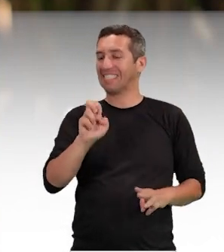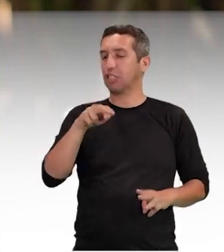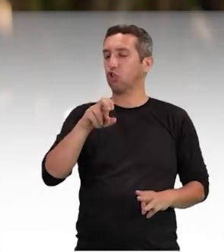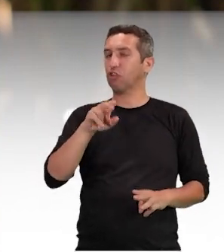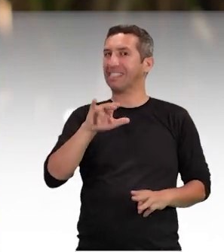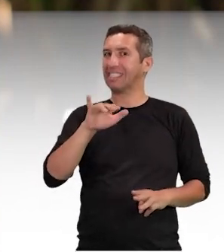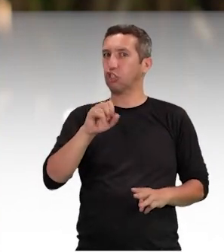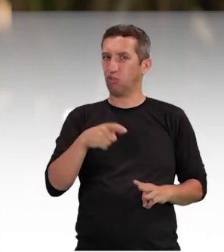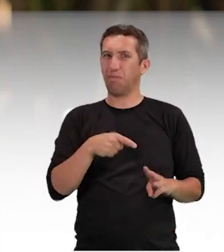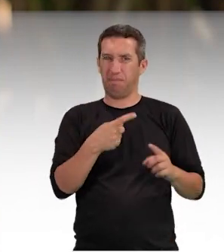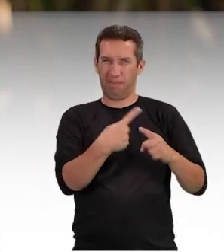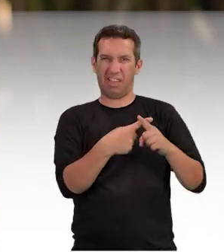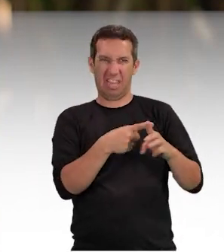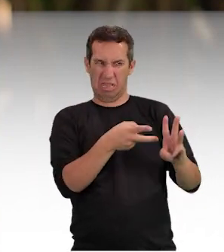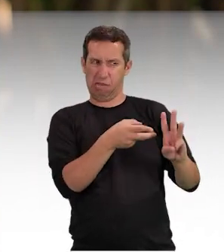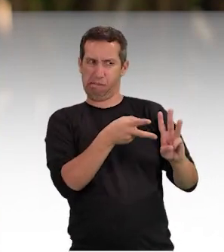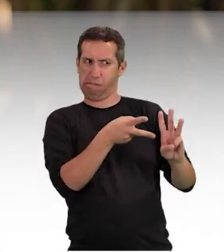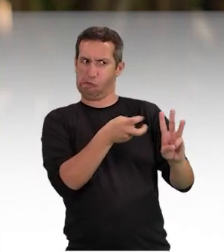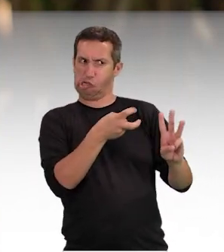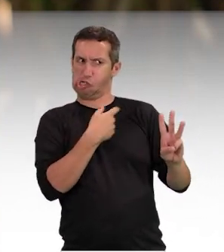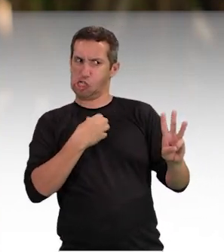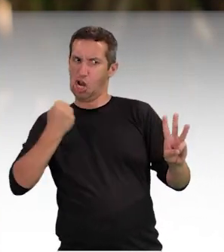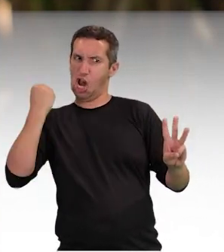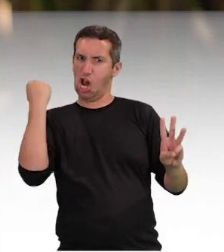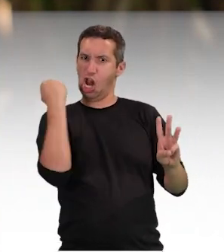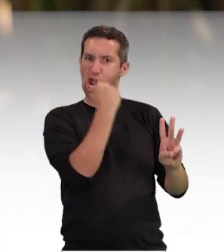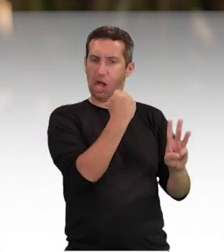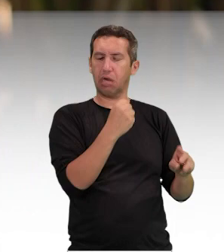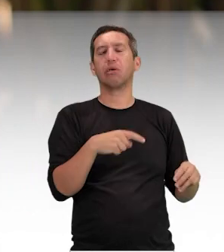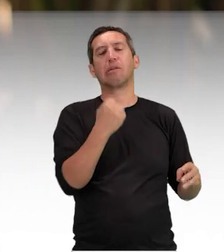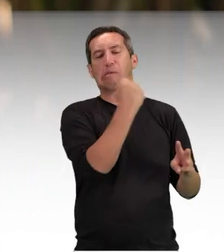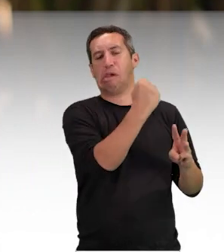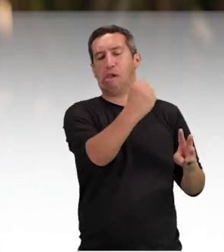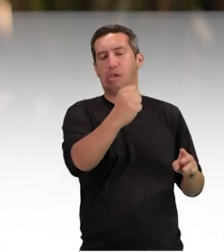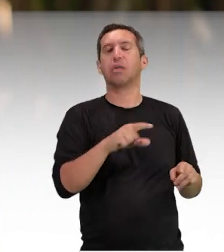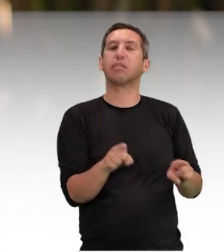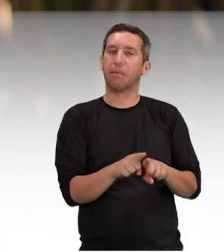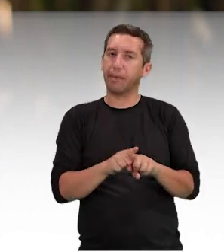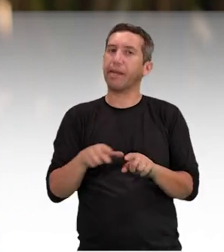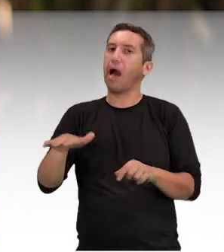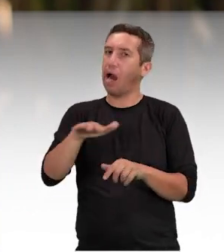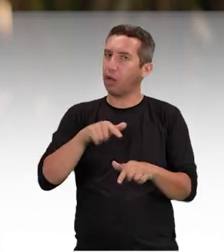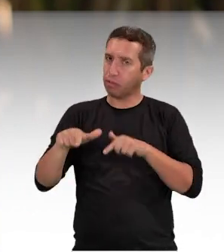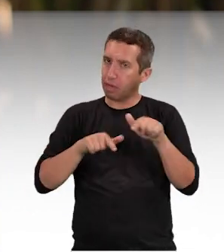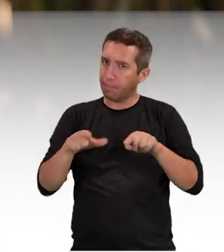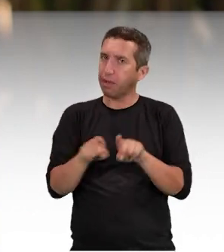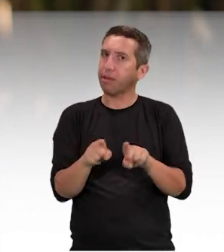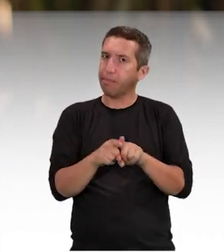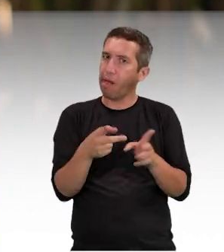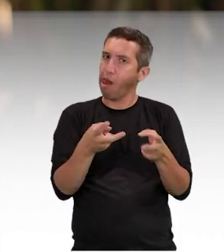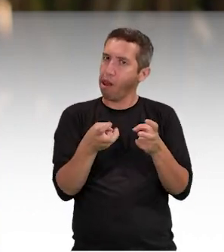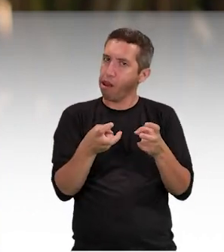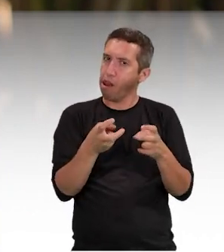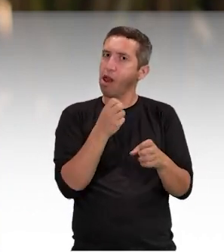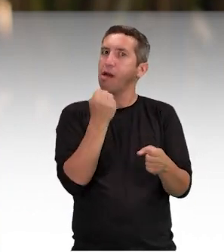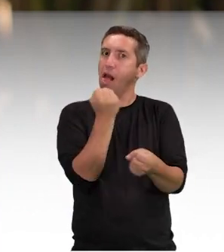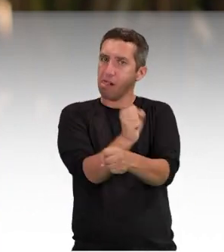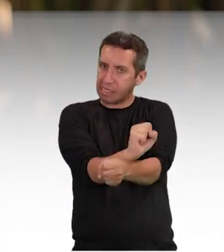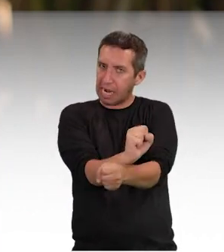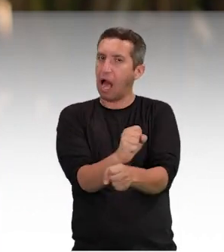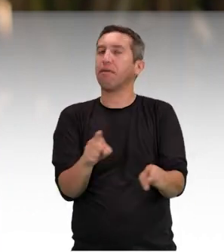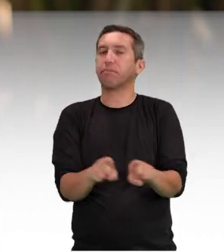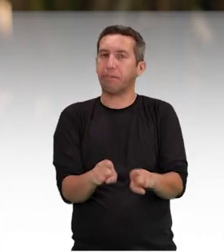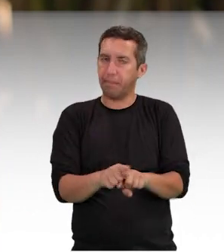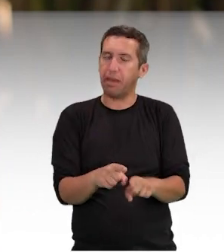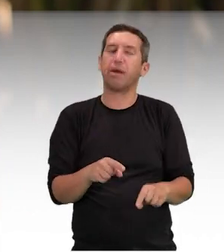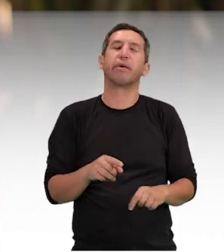E também você tem questões no âmbito trabalhista também, né, que vão ser cuidadas por outro ramo do MPU,